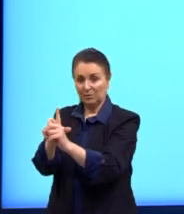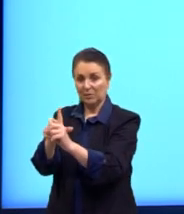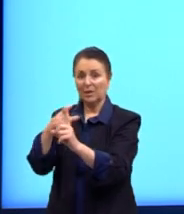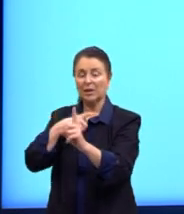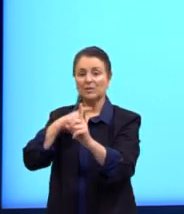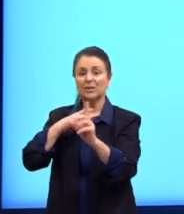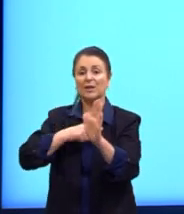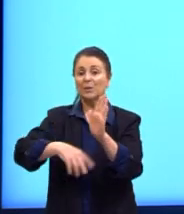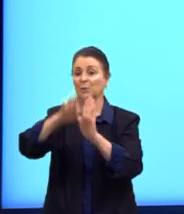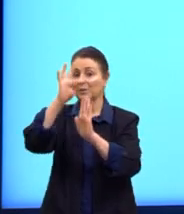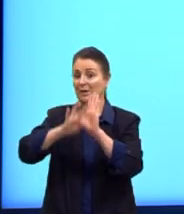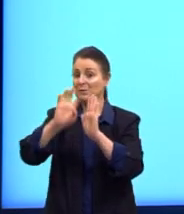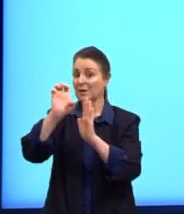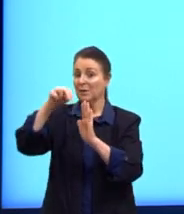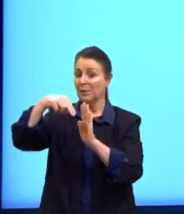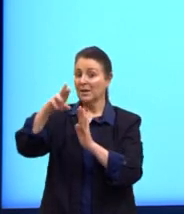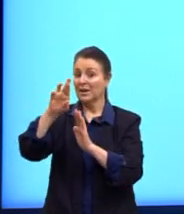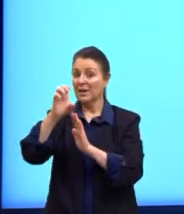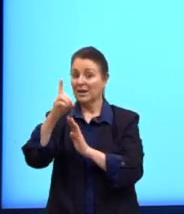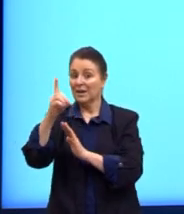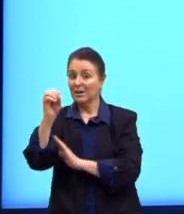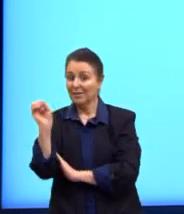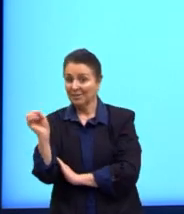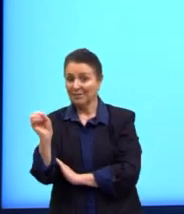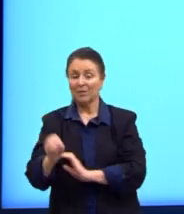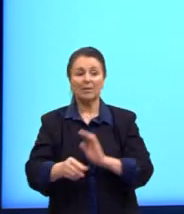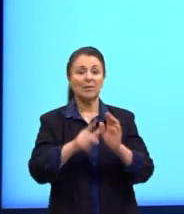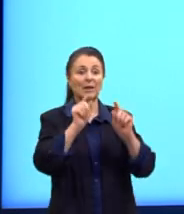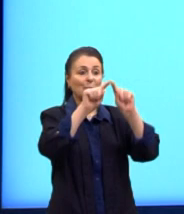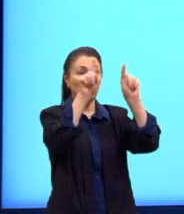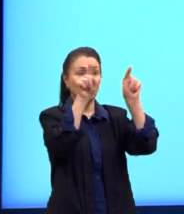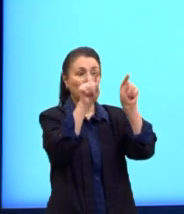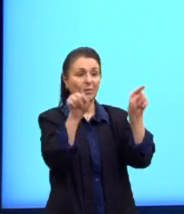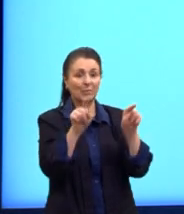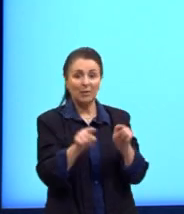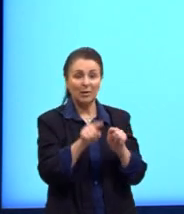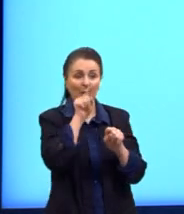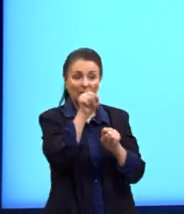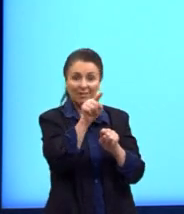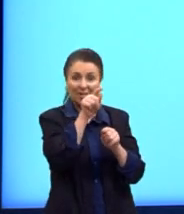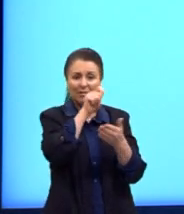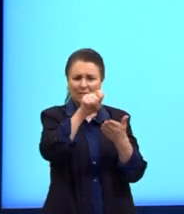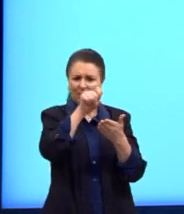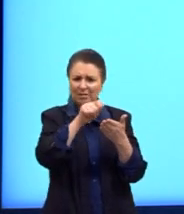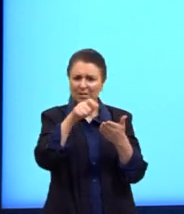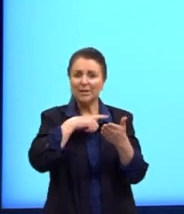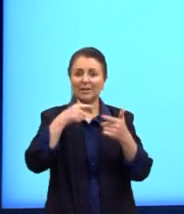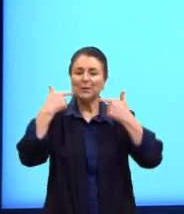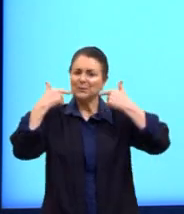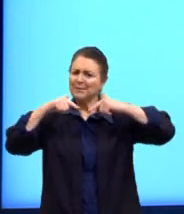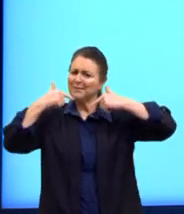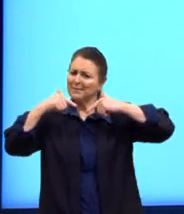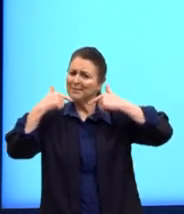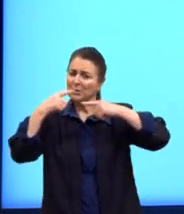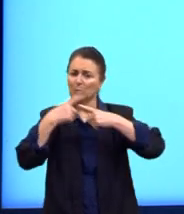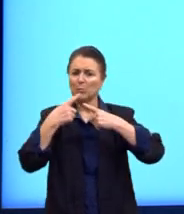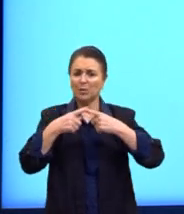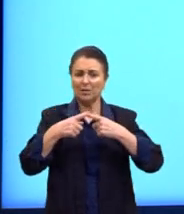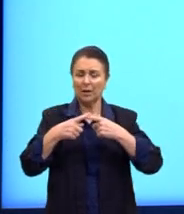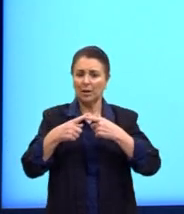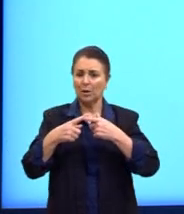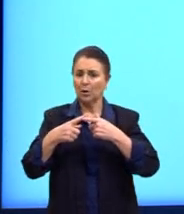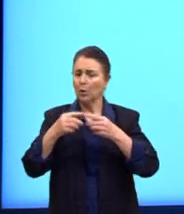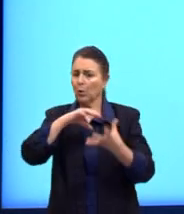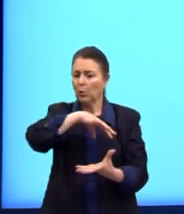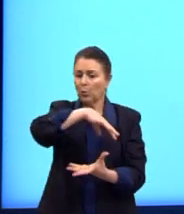enredo a gente tem ali os balões de diálogo e a gente tem além do humor né porque ela dizer que o original